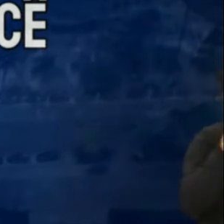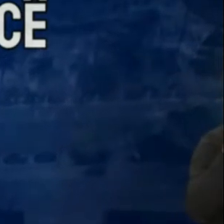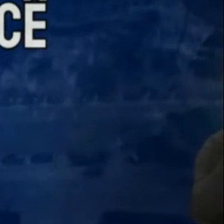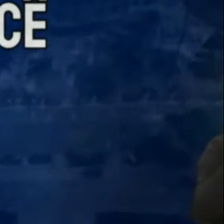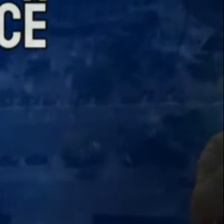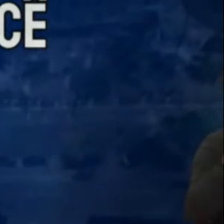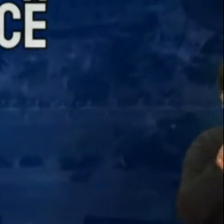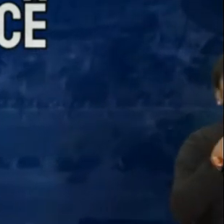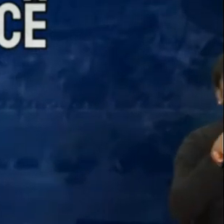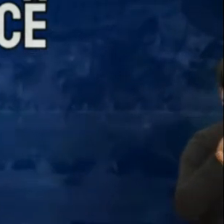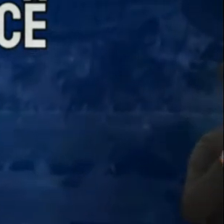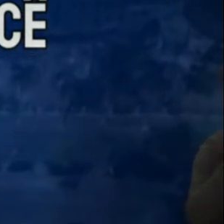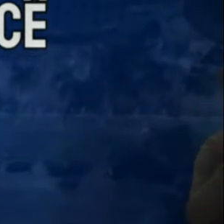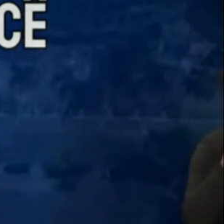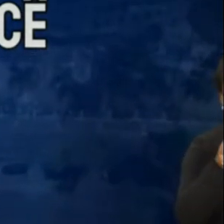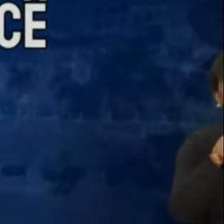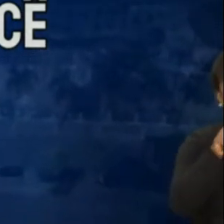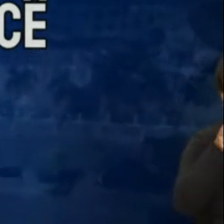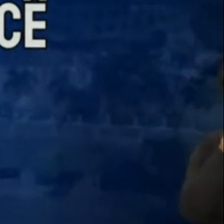E depois tem novidade para você.